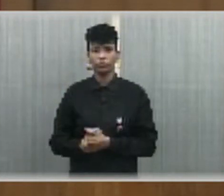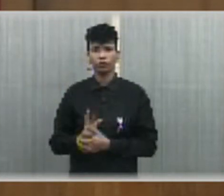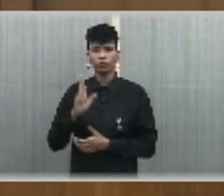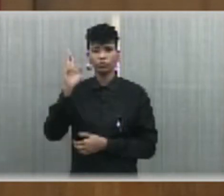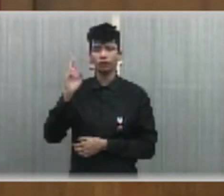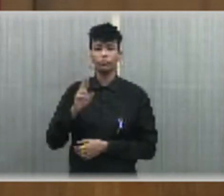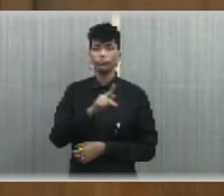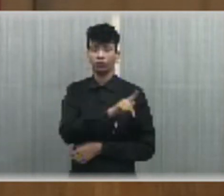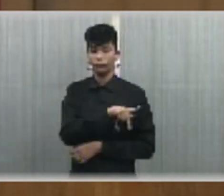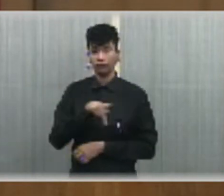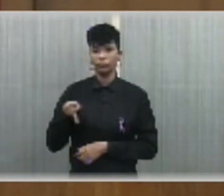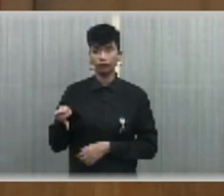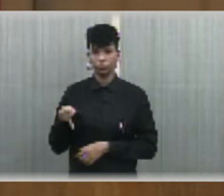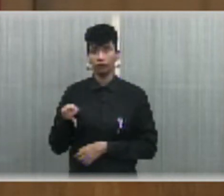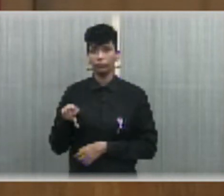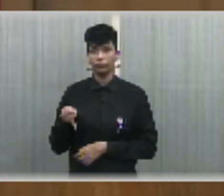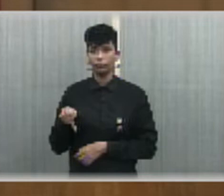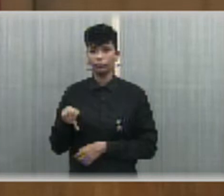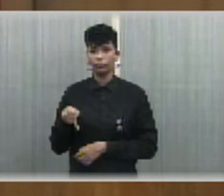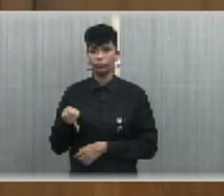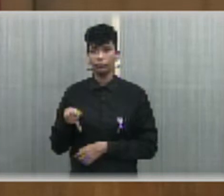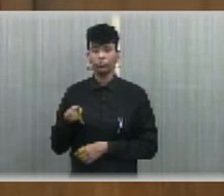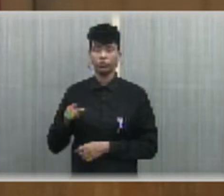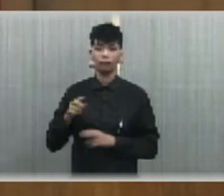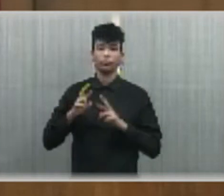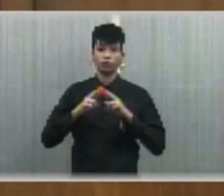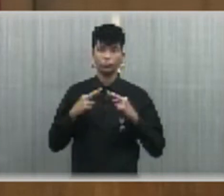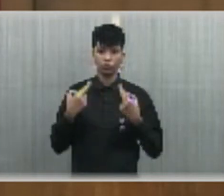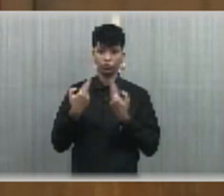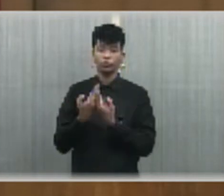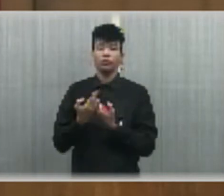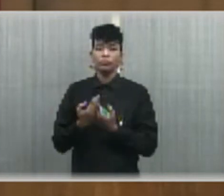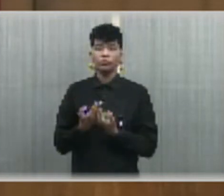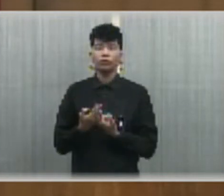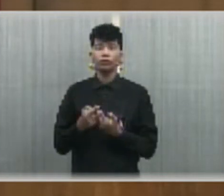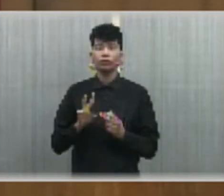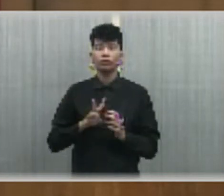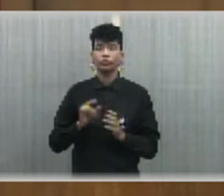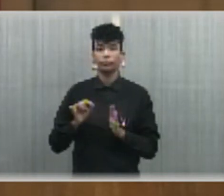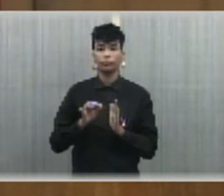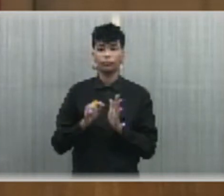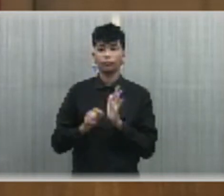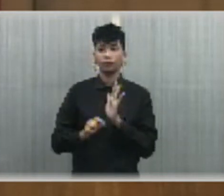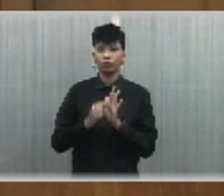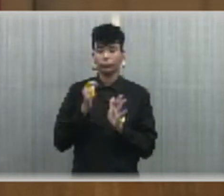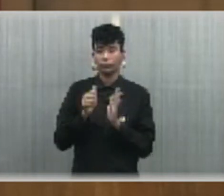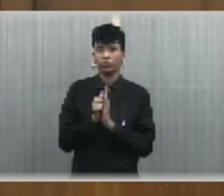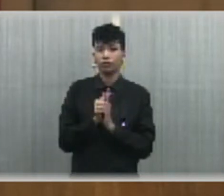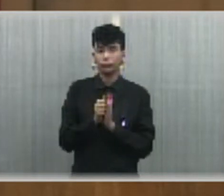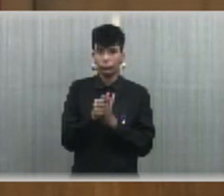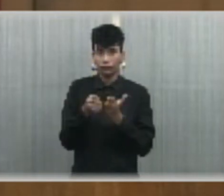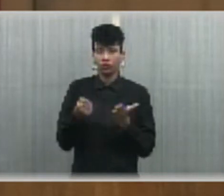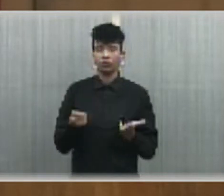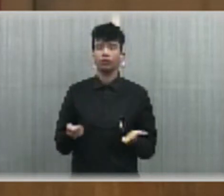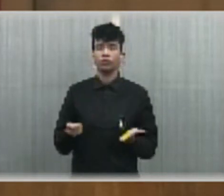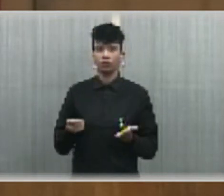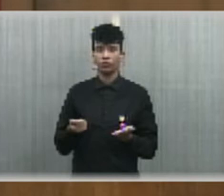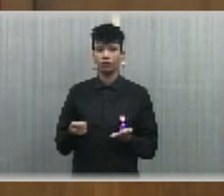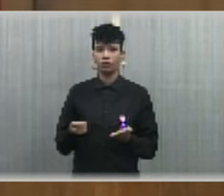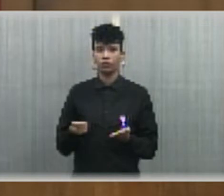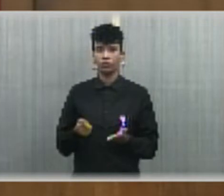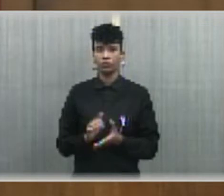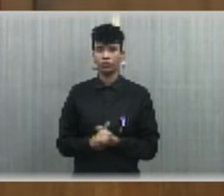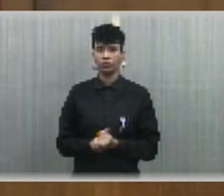senhor presidente encerrou a presente sessão, que, para constar, foi redigida e digitada a presente